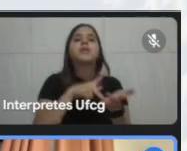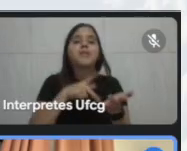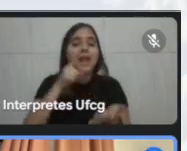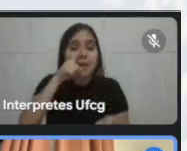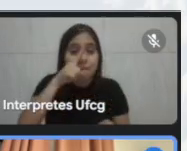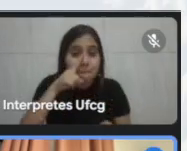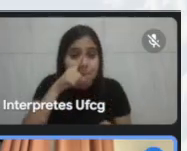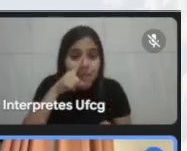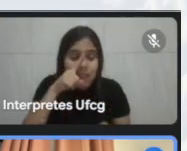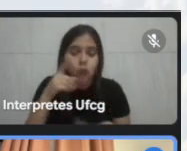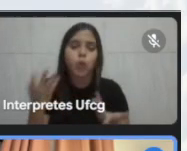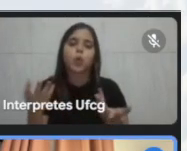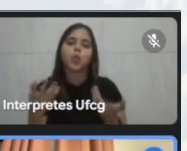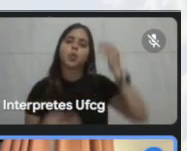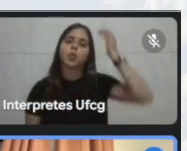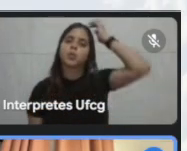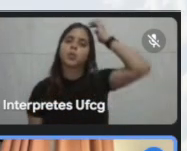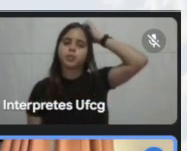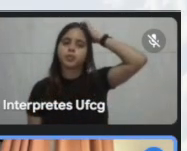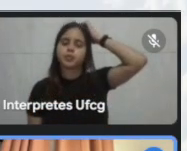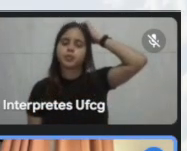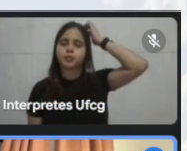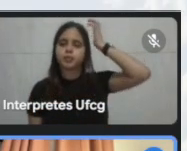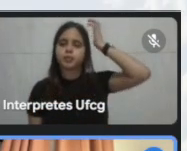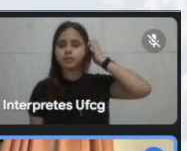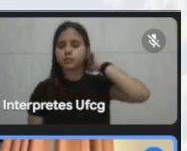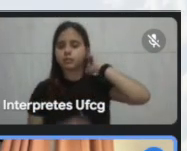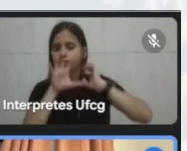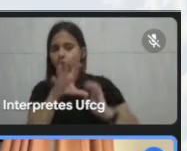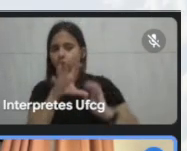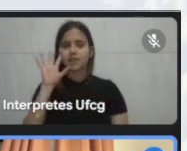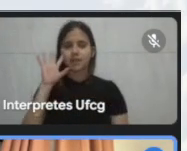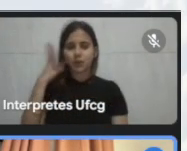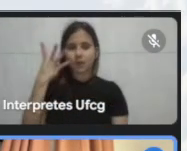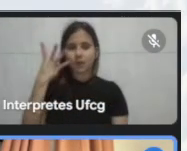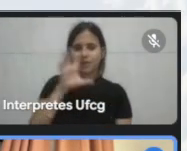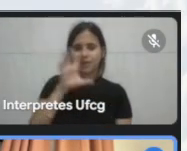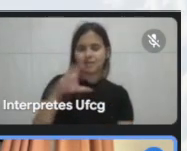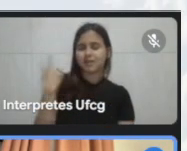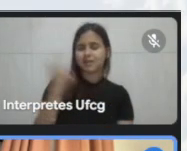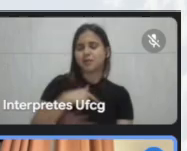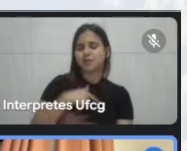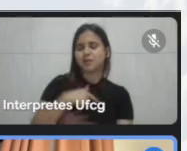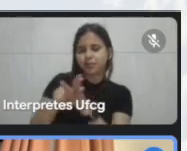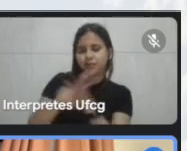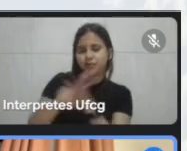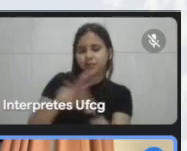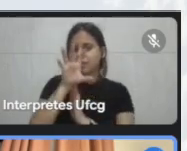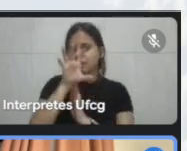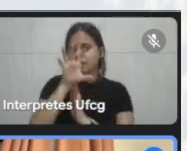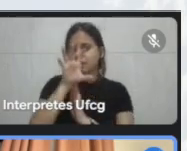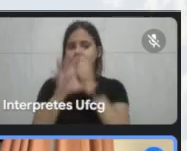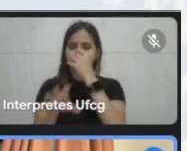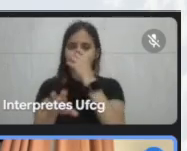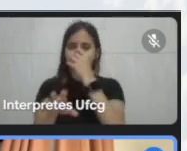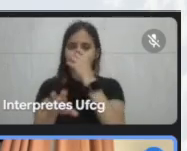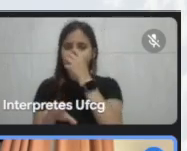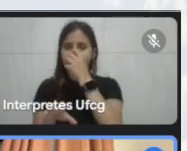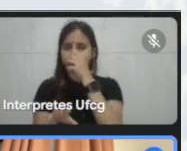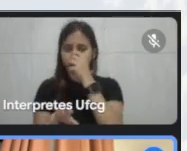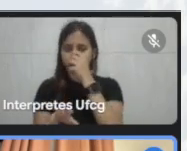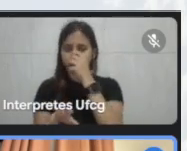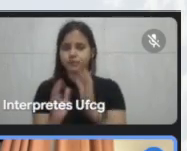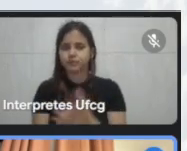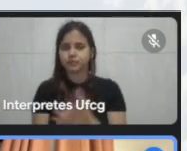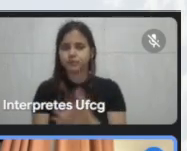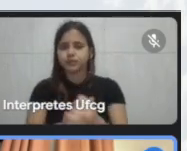de dinâmica de perigo. Então, esses aqui são os resultados dessa pesquisa, para aquela regiãozinha lá, que é a região de Ricky Run,